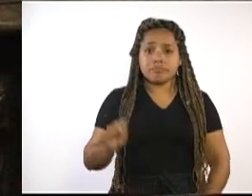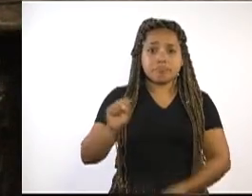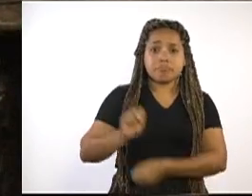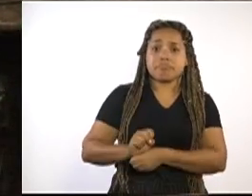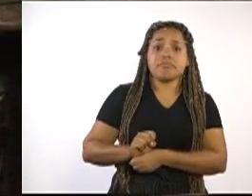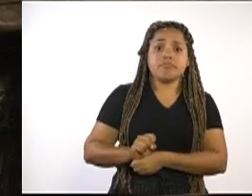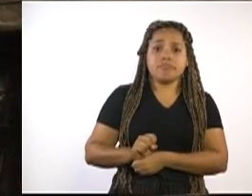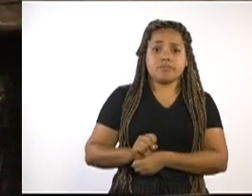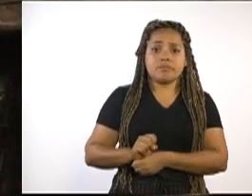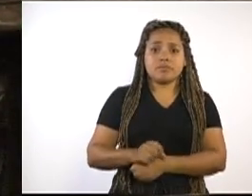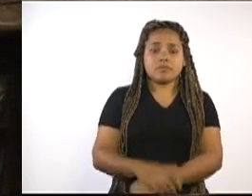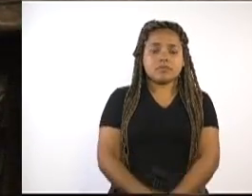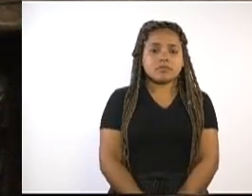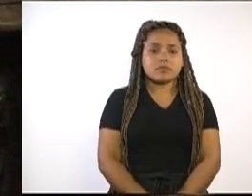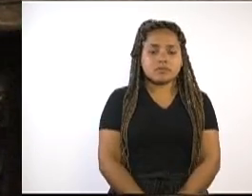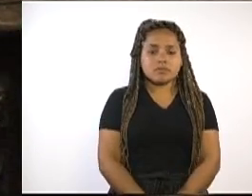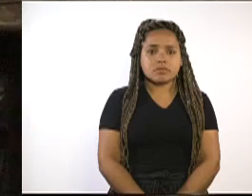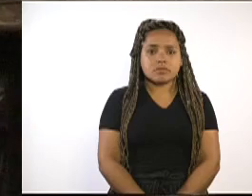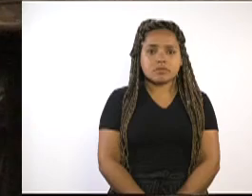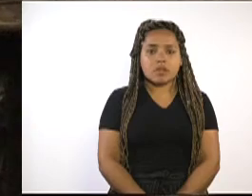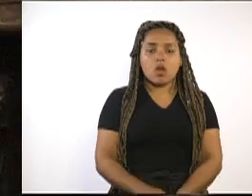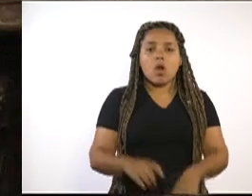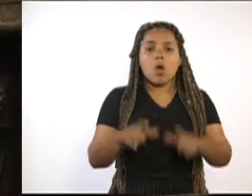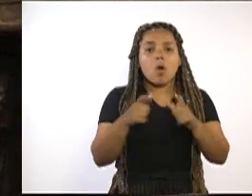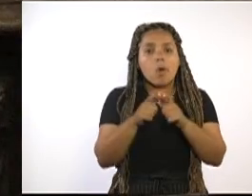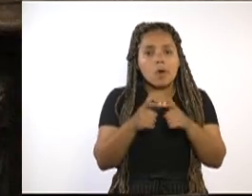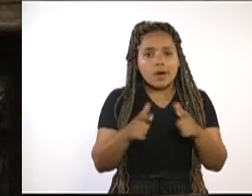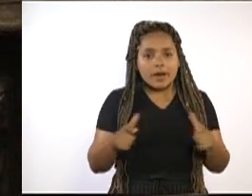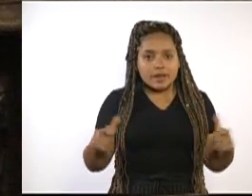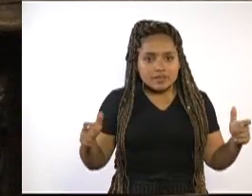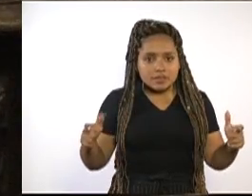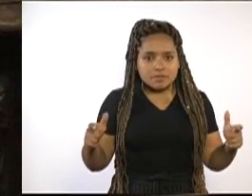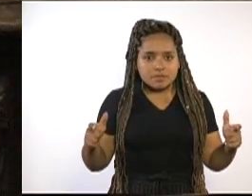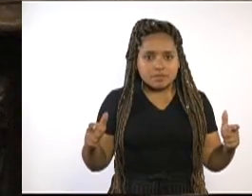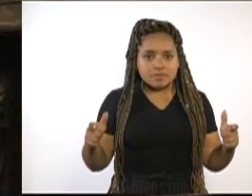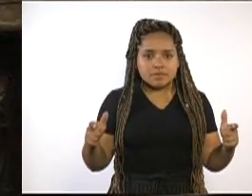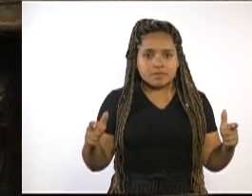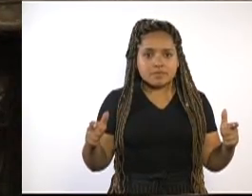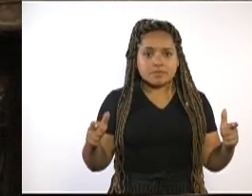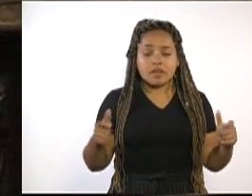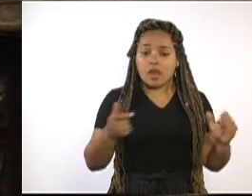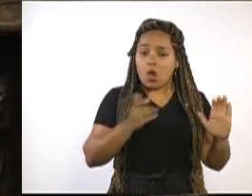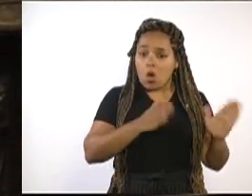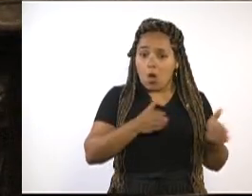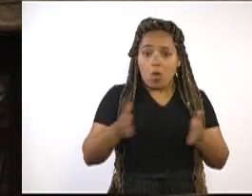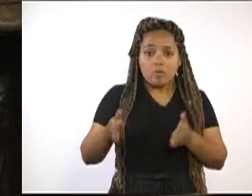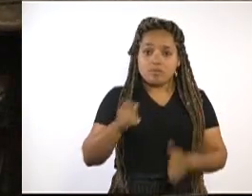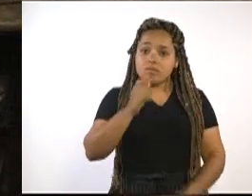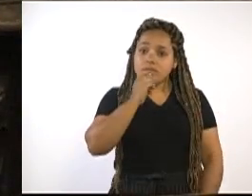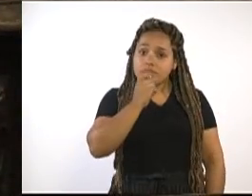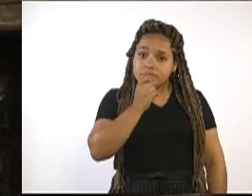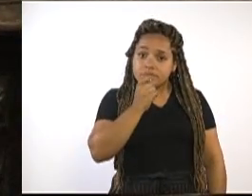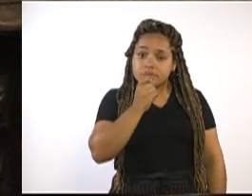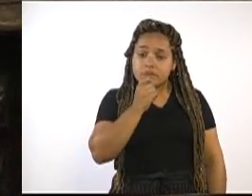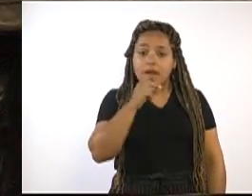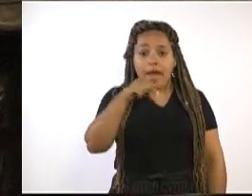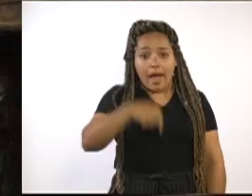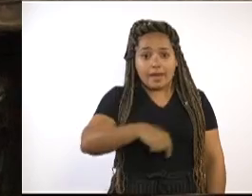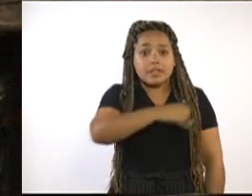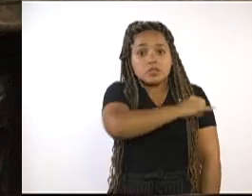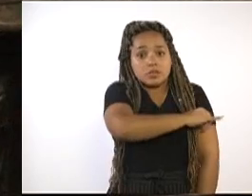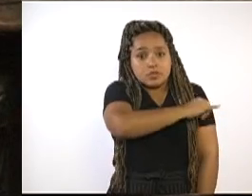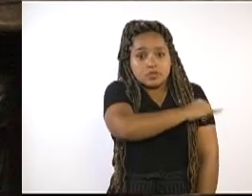obsoleta. O crescimento totalmente desorganizado do Rio de Janeiro, senhores,